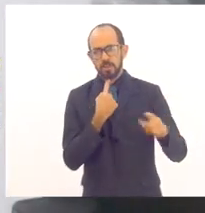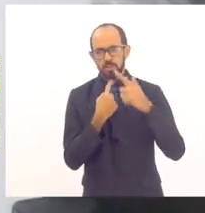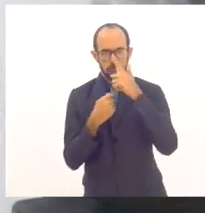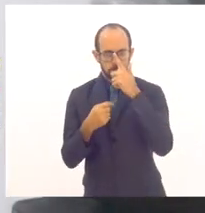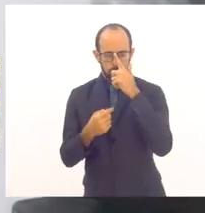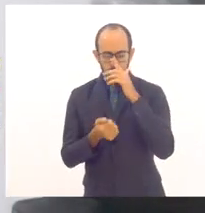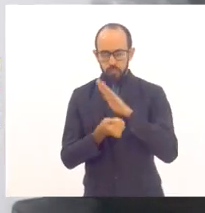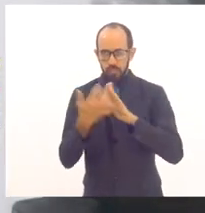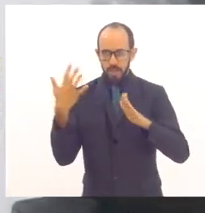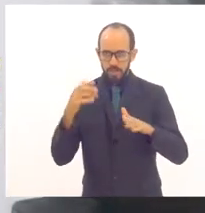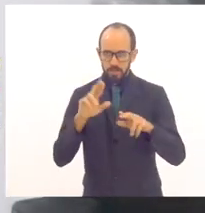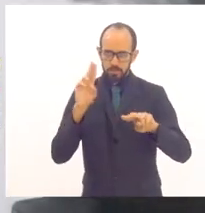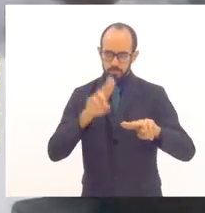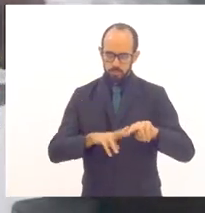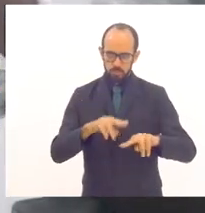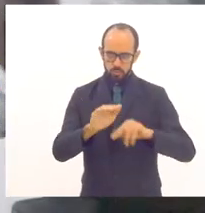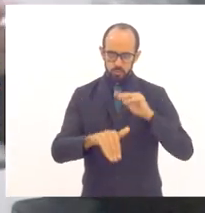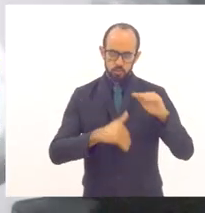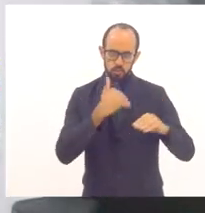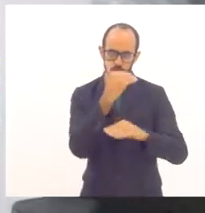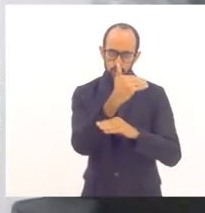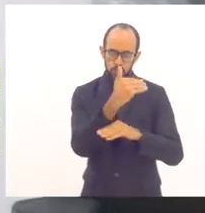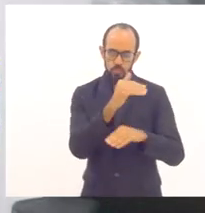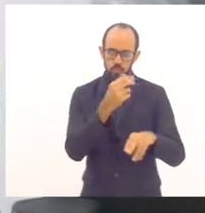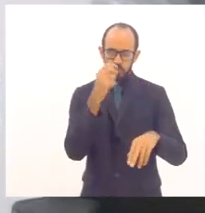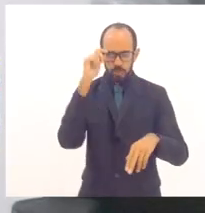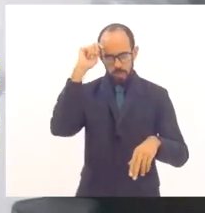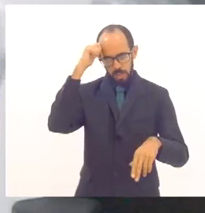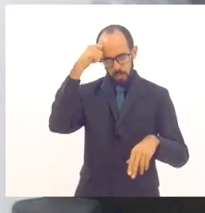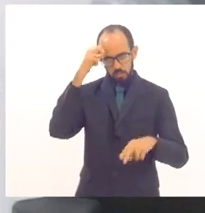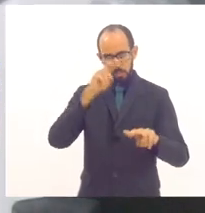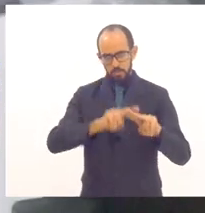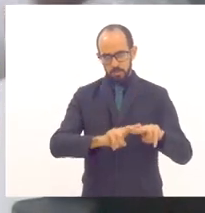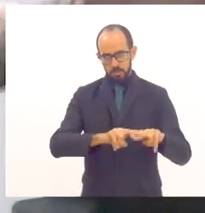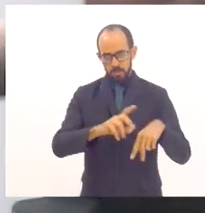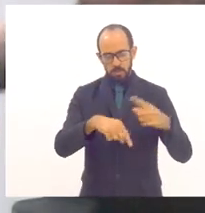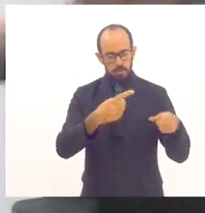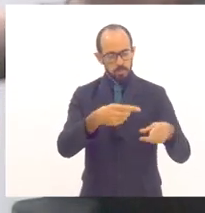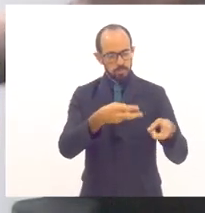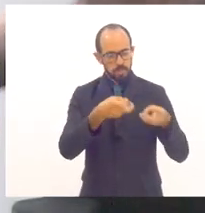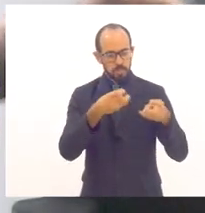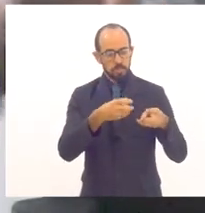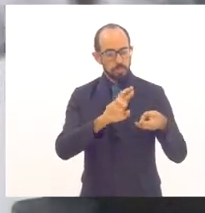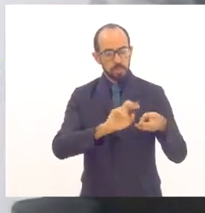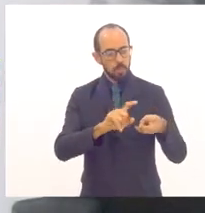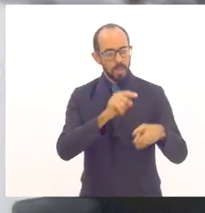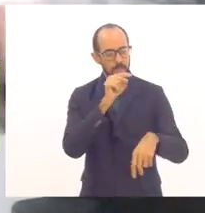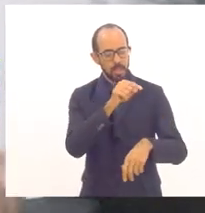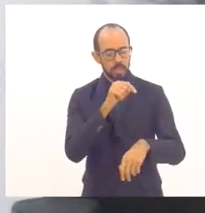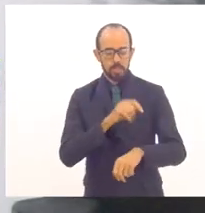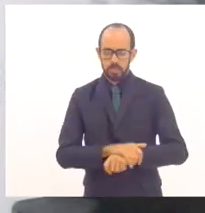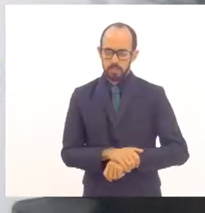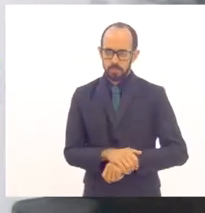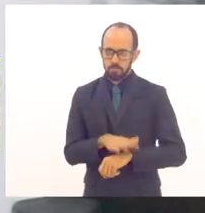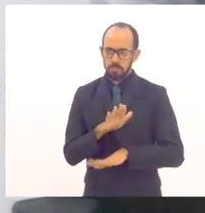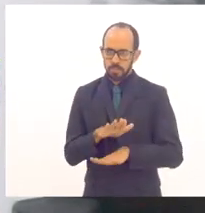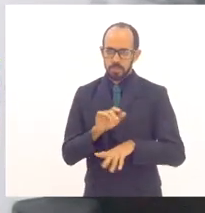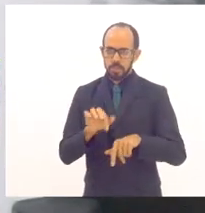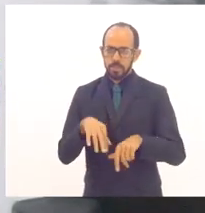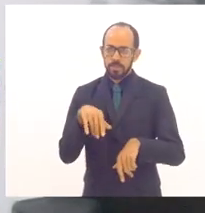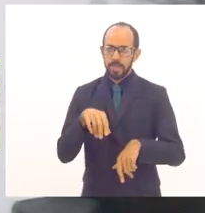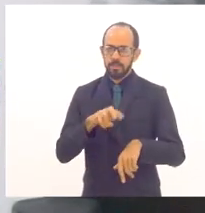pessoas, sobretudo negros, para a prisão. Aí depois chega à conclusão que não era ele. Mas quem é que vai pagar